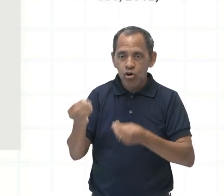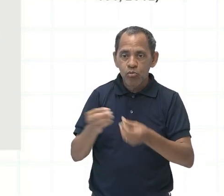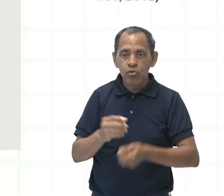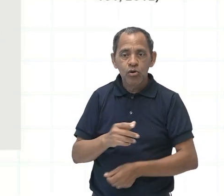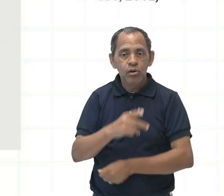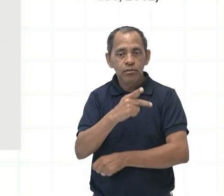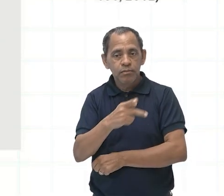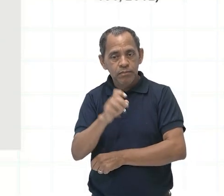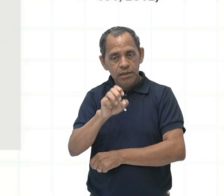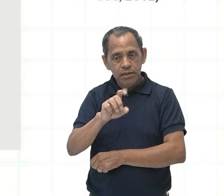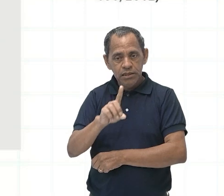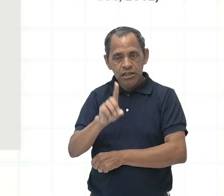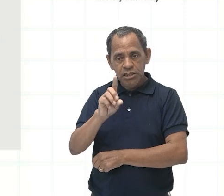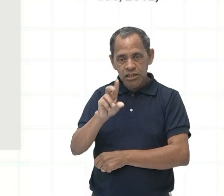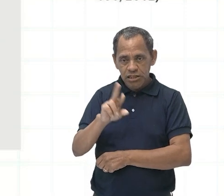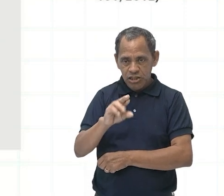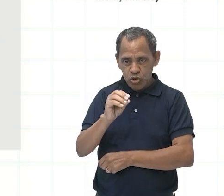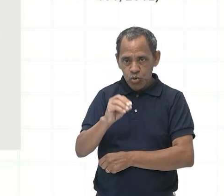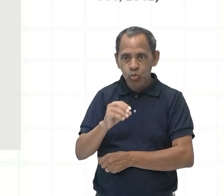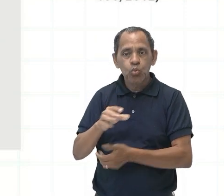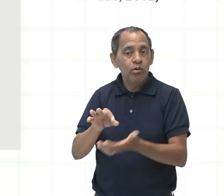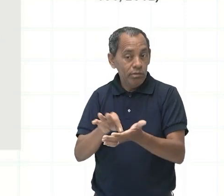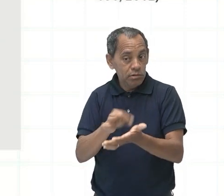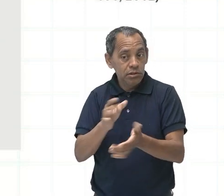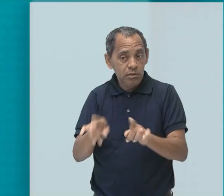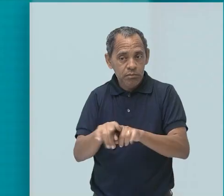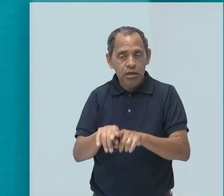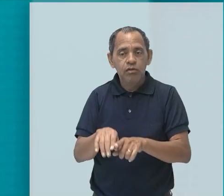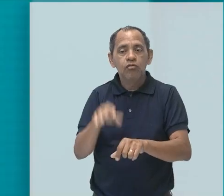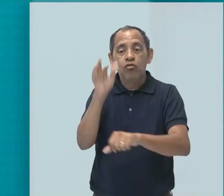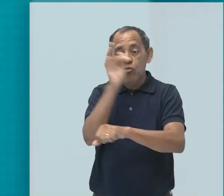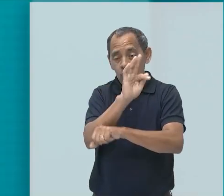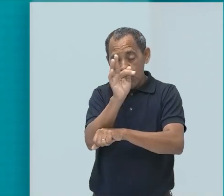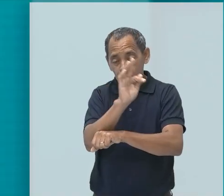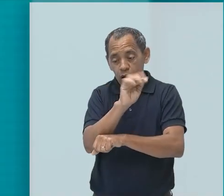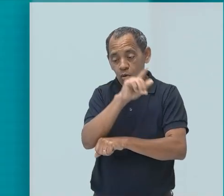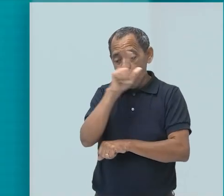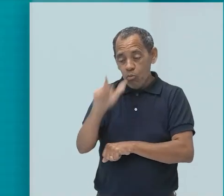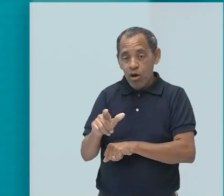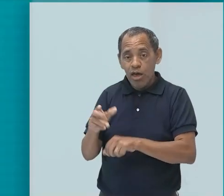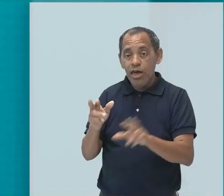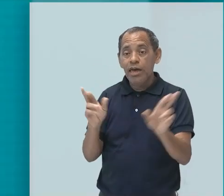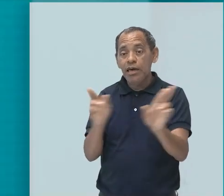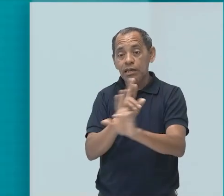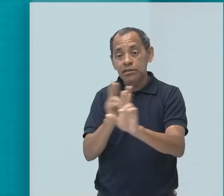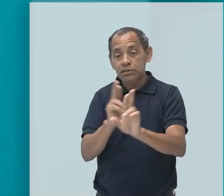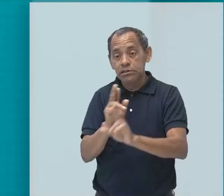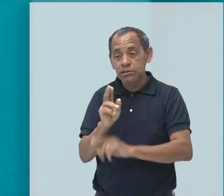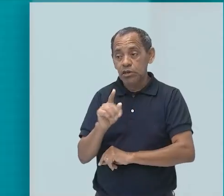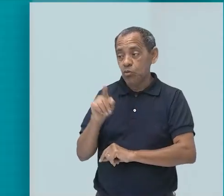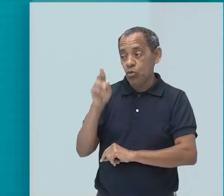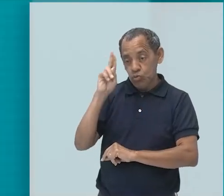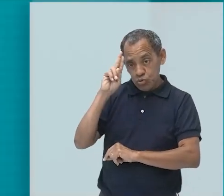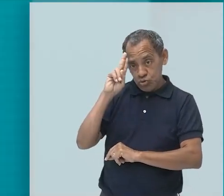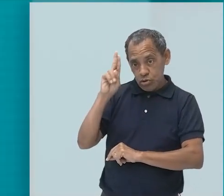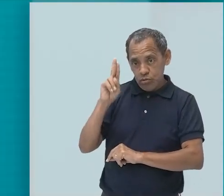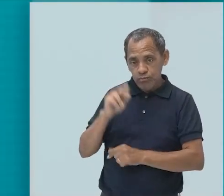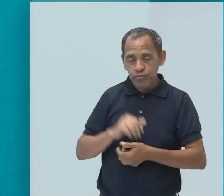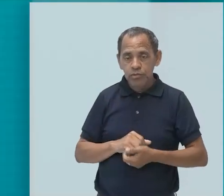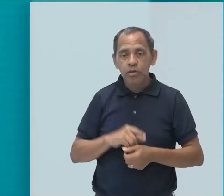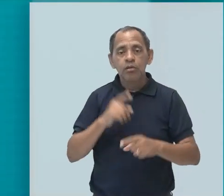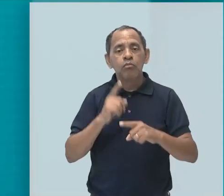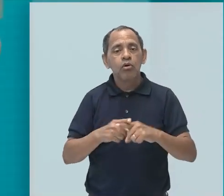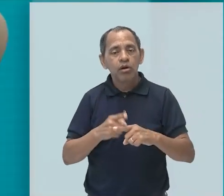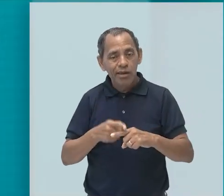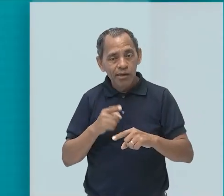Então vejam que de fato ele foi mais formal nessa situação em relação ao seu chefe, justamente porque é uma